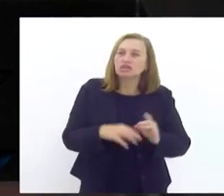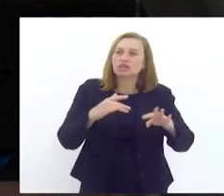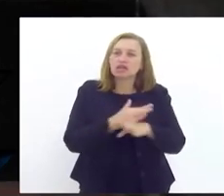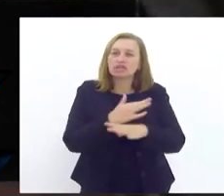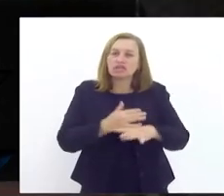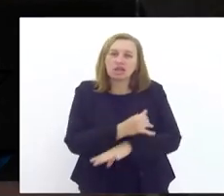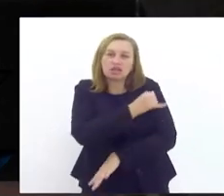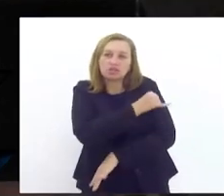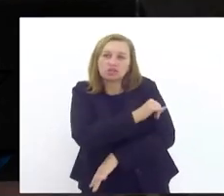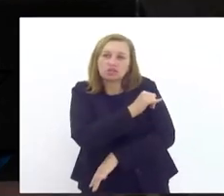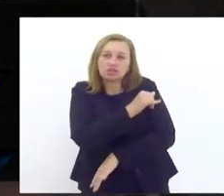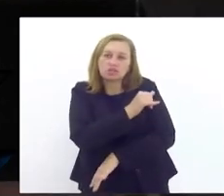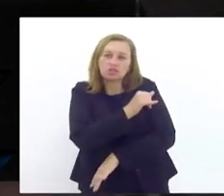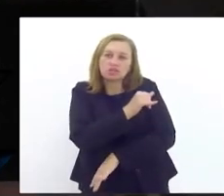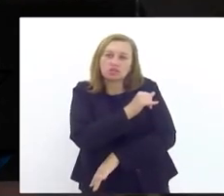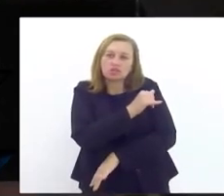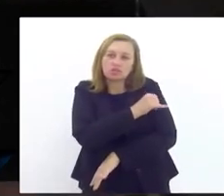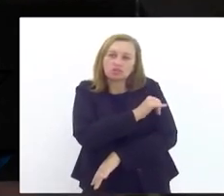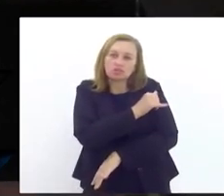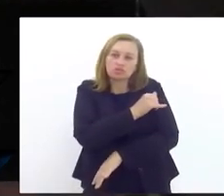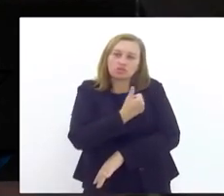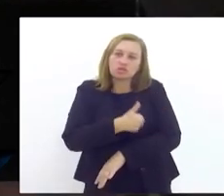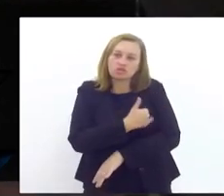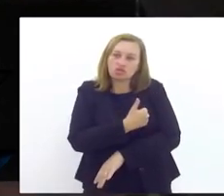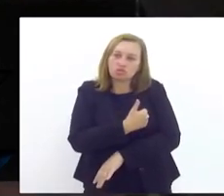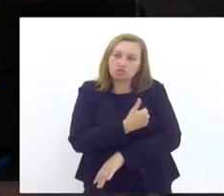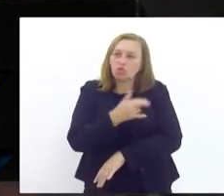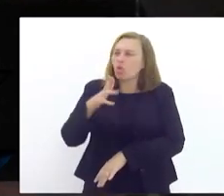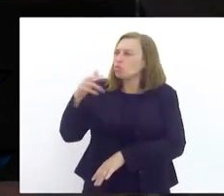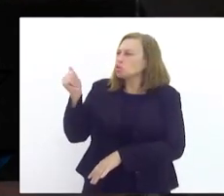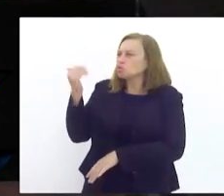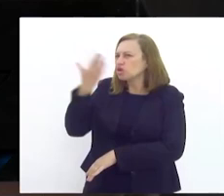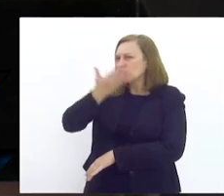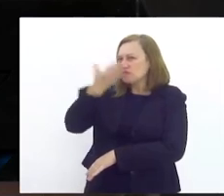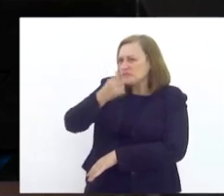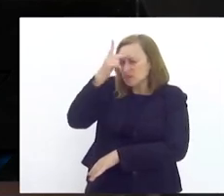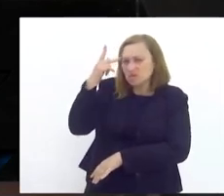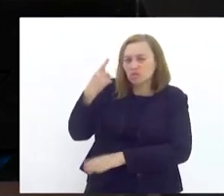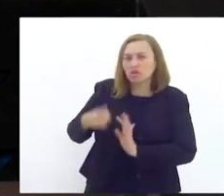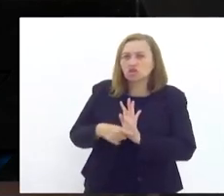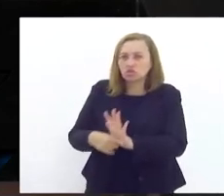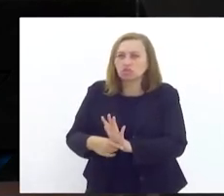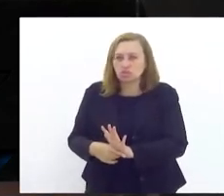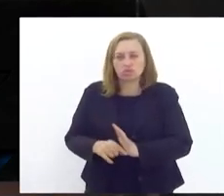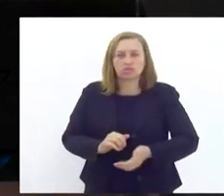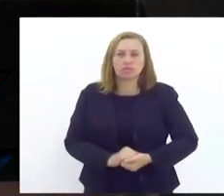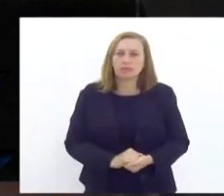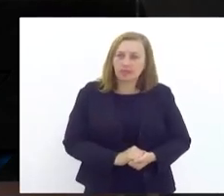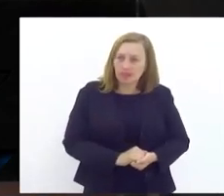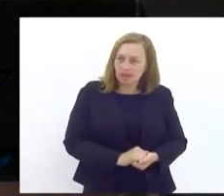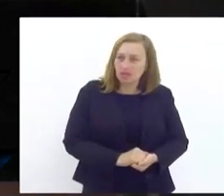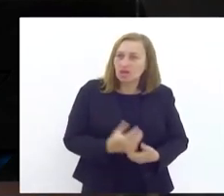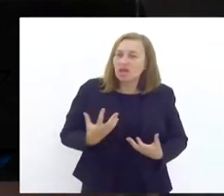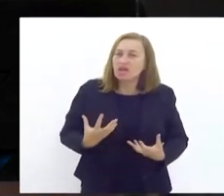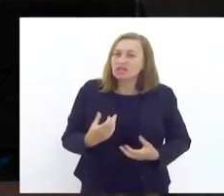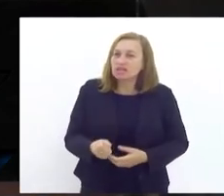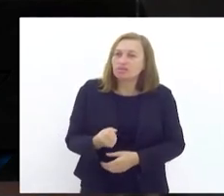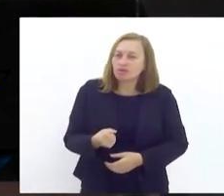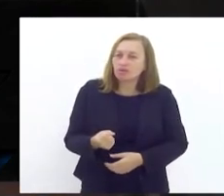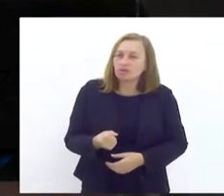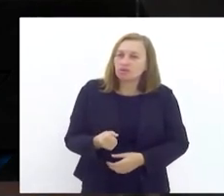de Meriti como nunca Ninguém ajudou e nunca a cidade de São João de Meriti recebeu